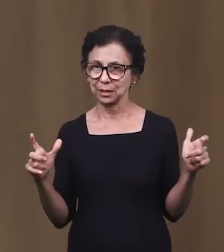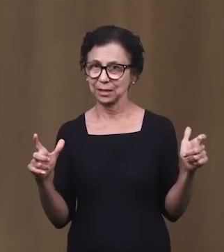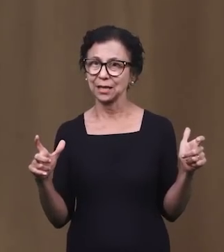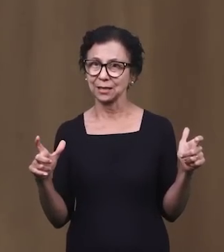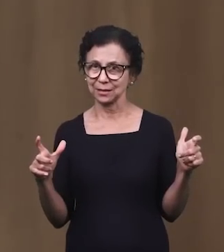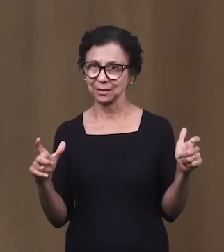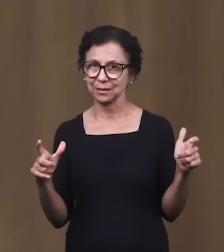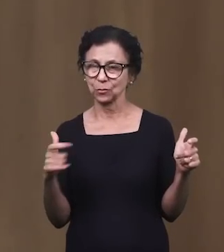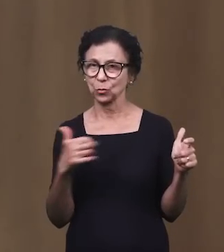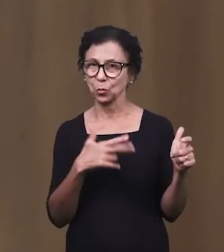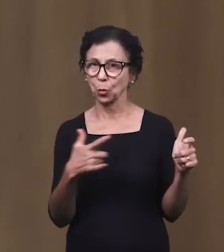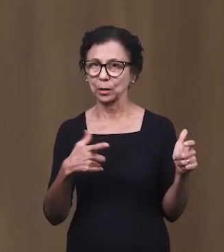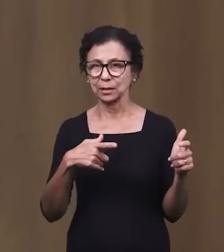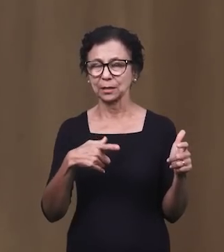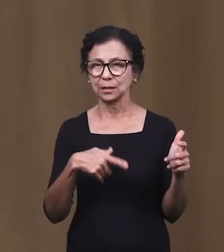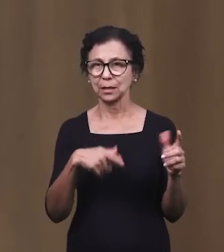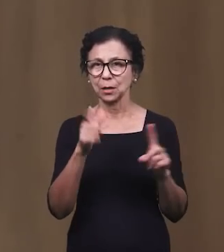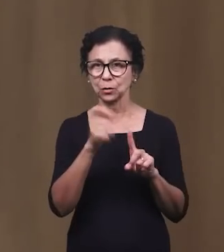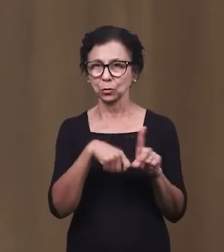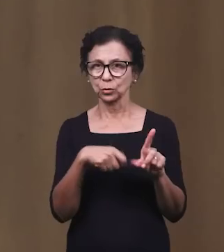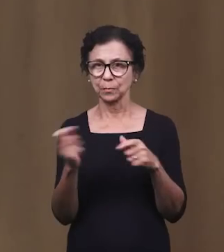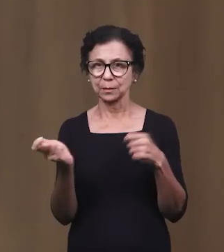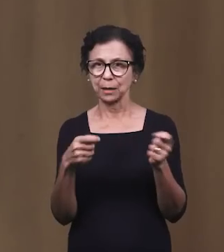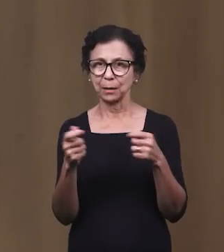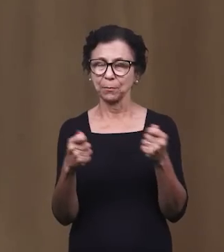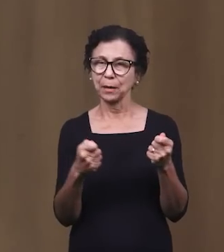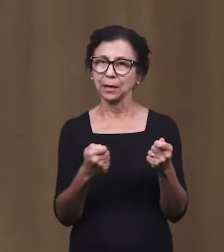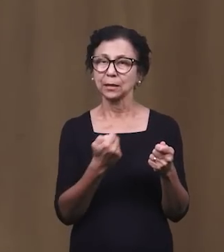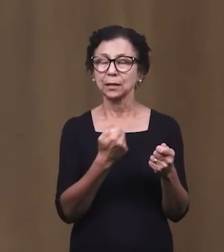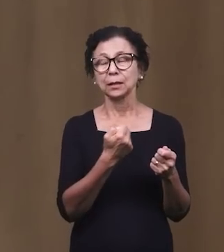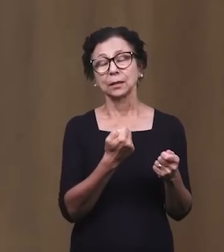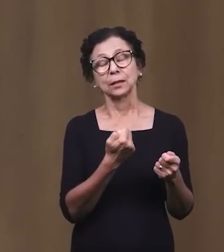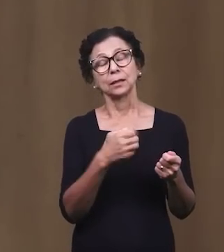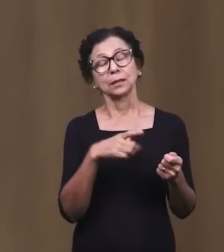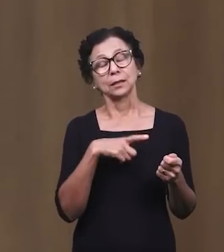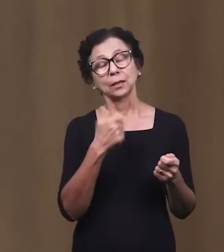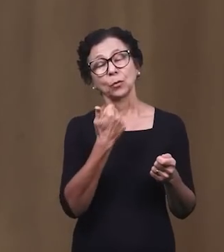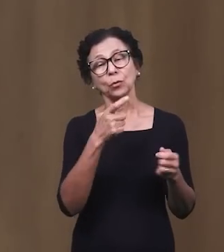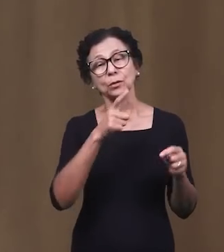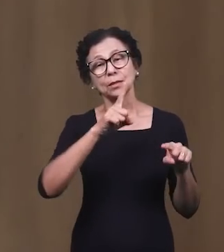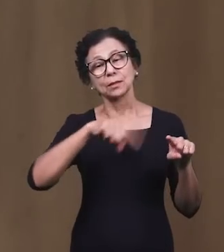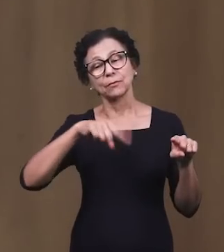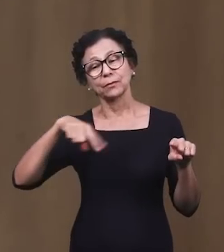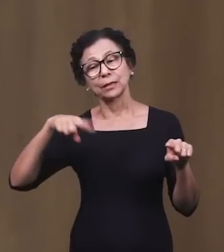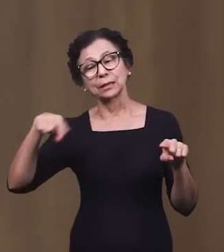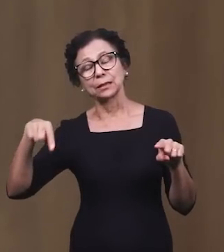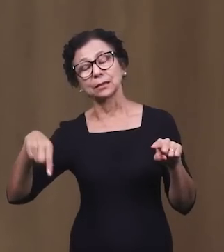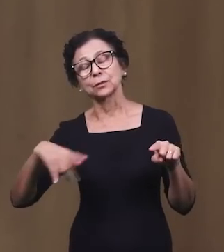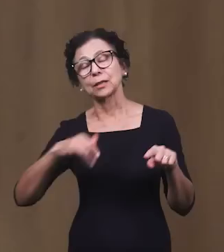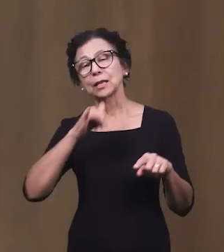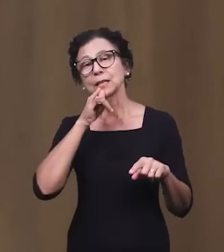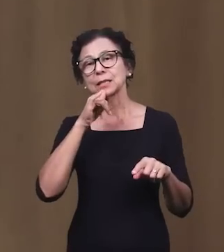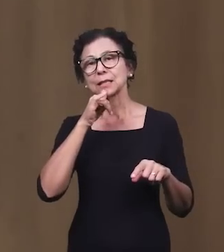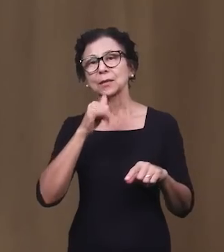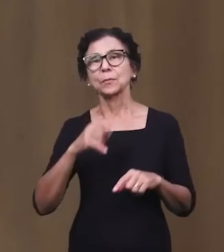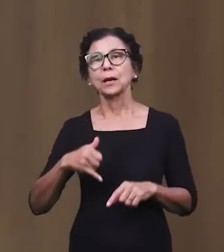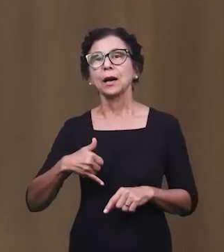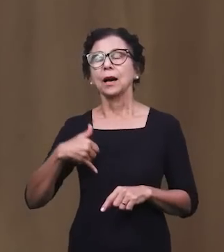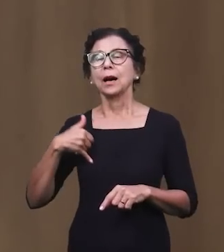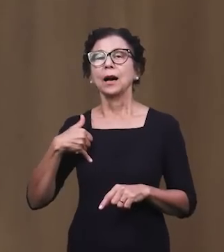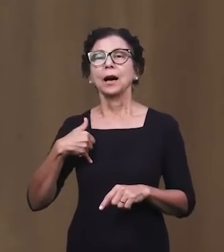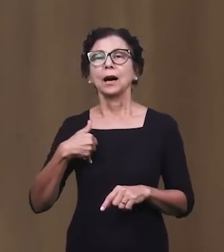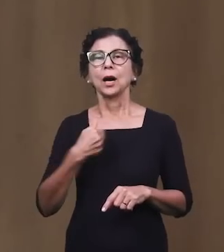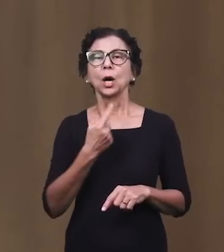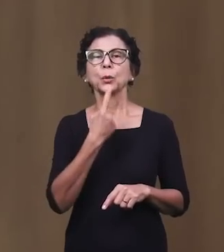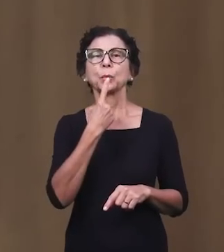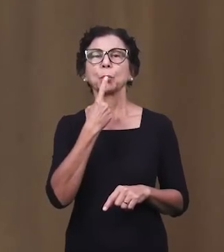despesas fixas. E você tem as variáveis, correto? Então, você tem lá um presente de aniversário de alguém,